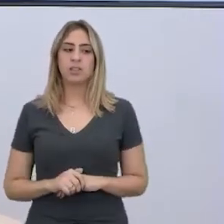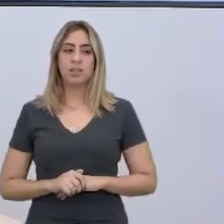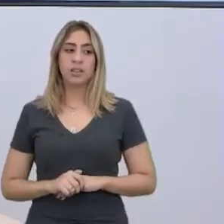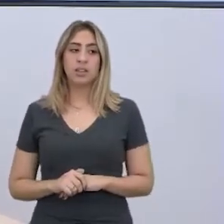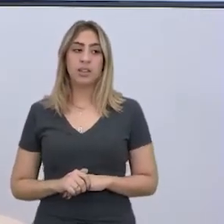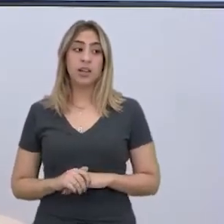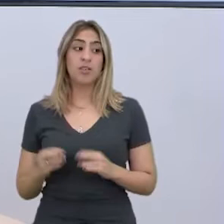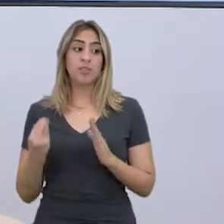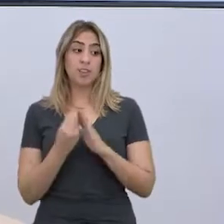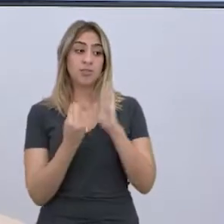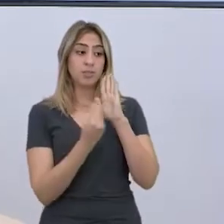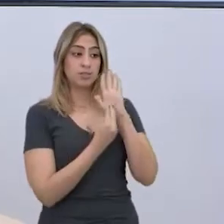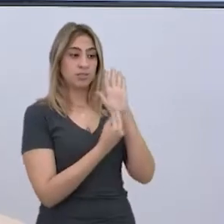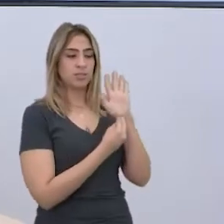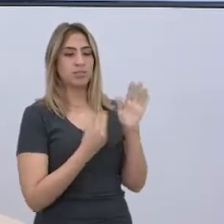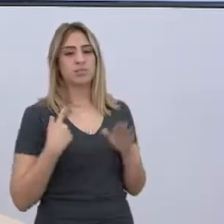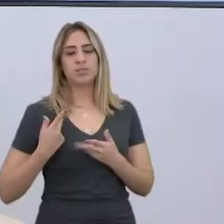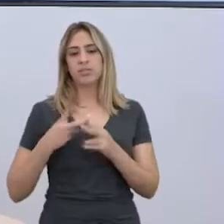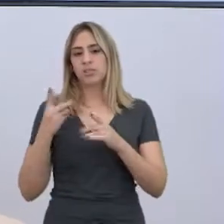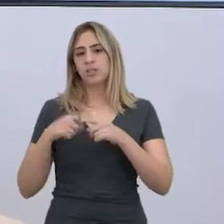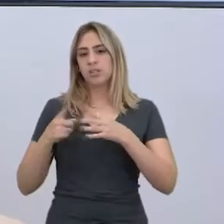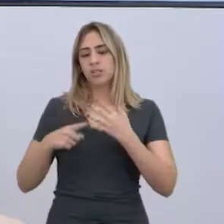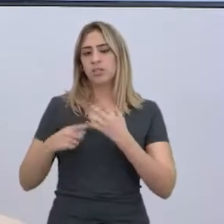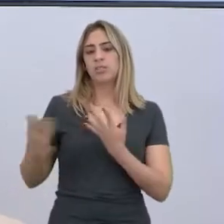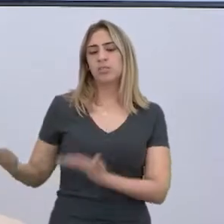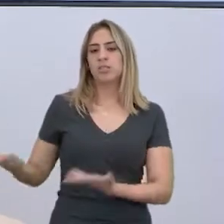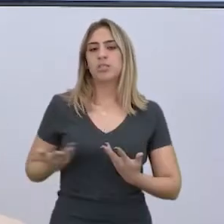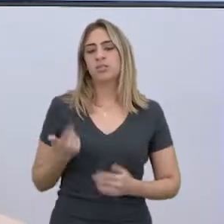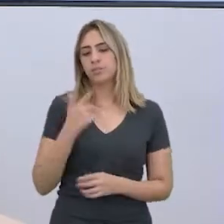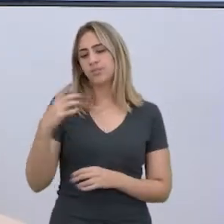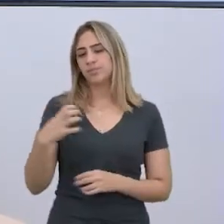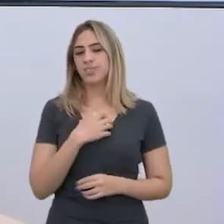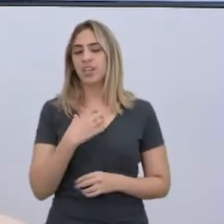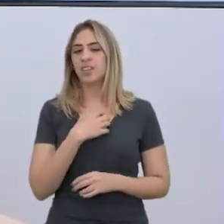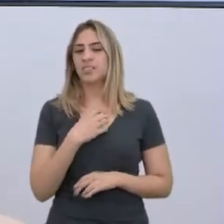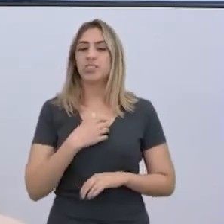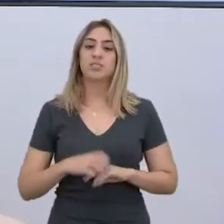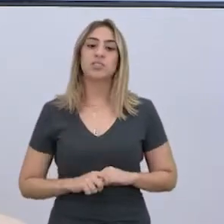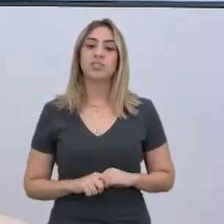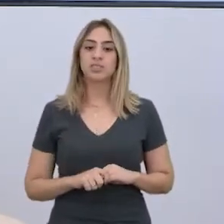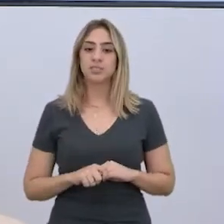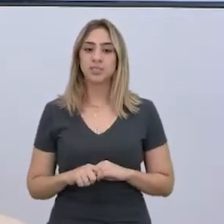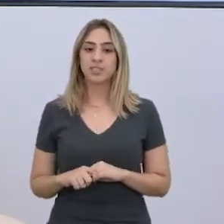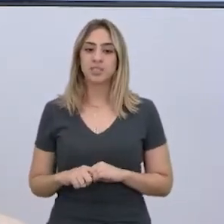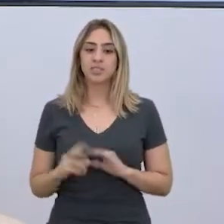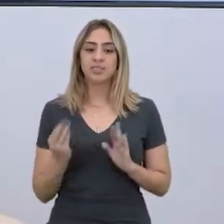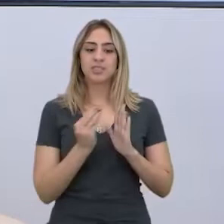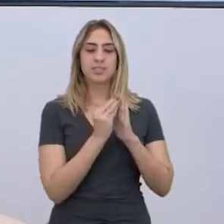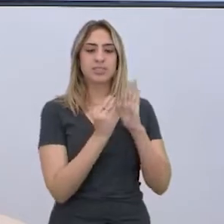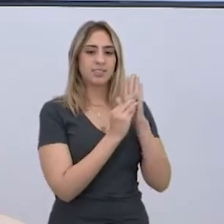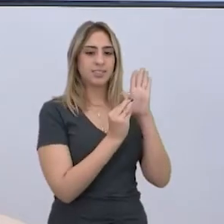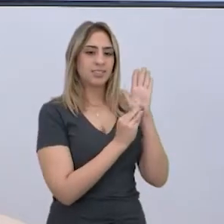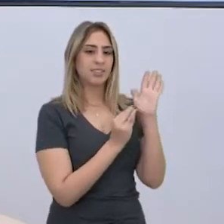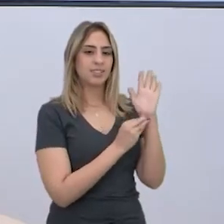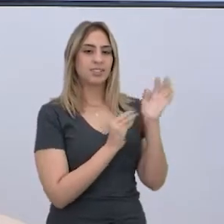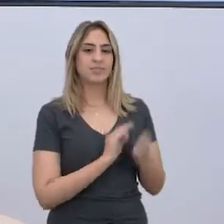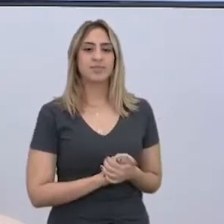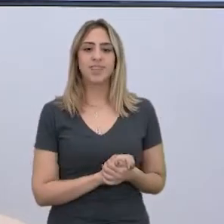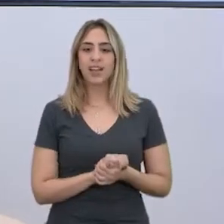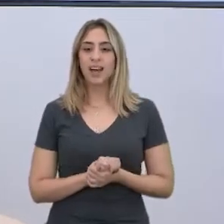significa? Trazer outros elementos que tragam outros tipos de público, além daquele que já vai estar lá